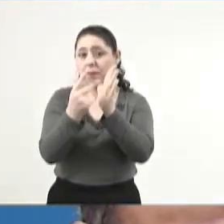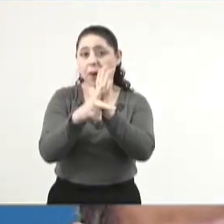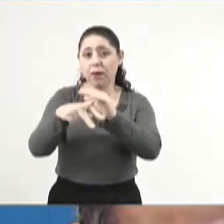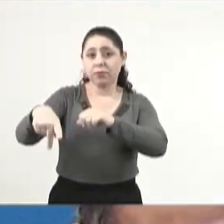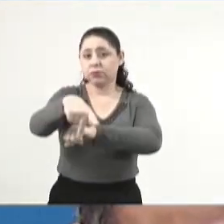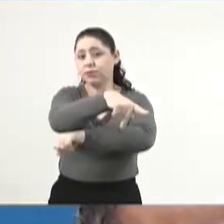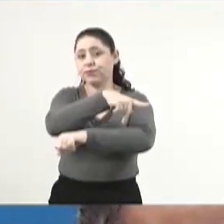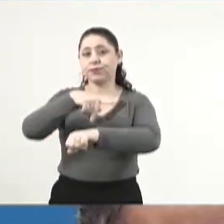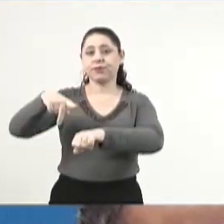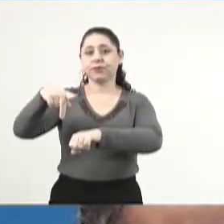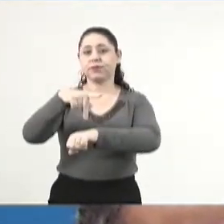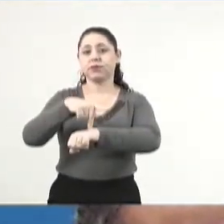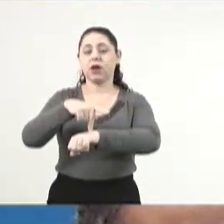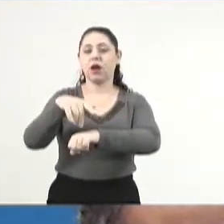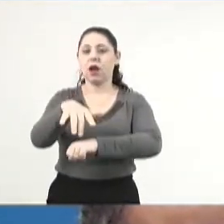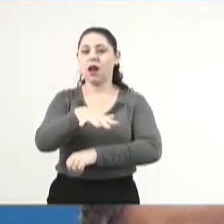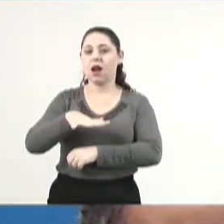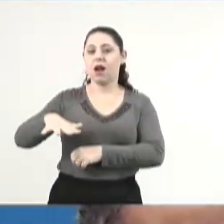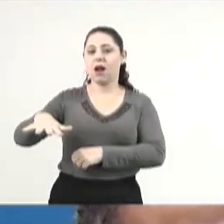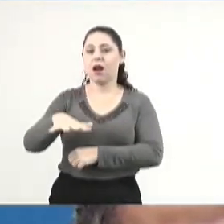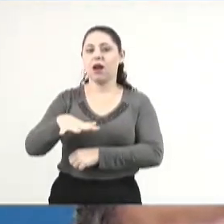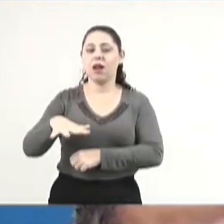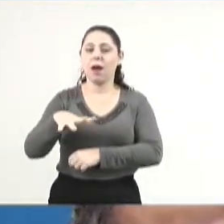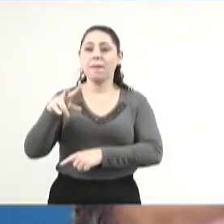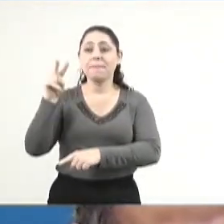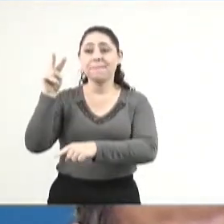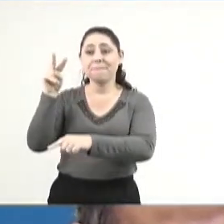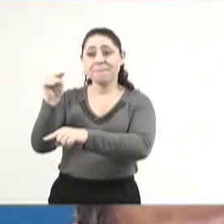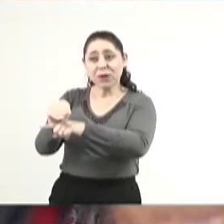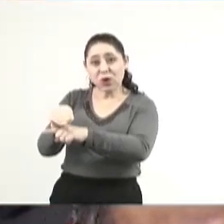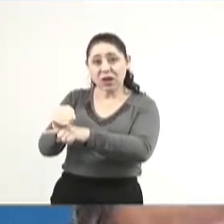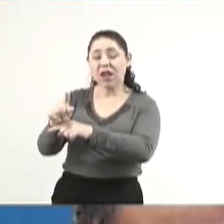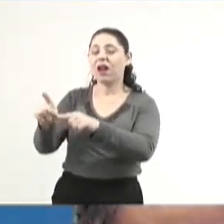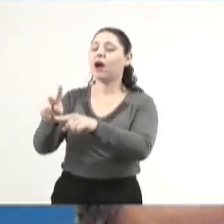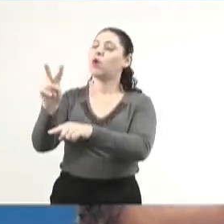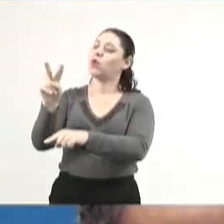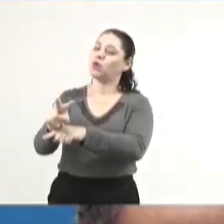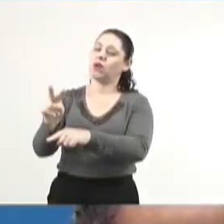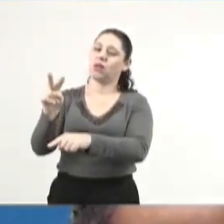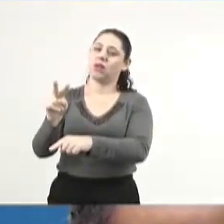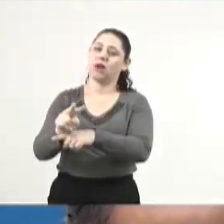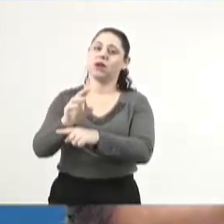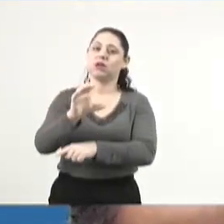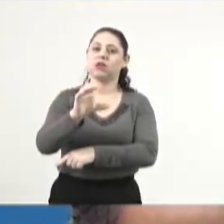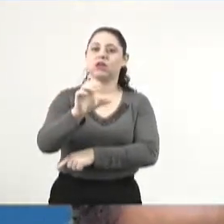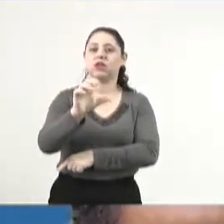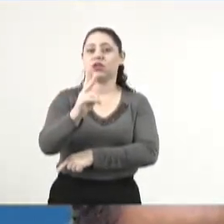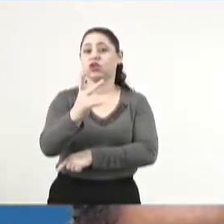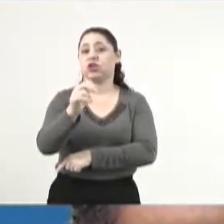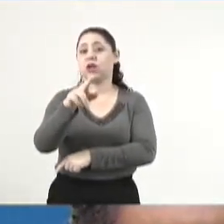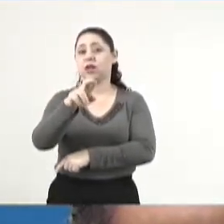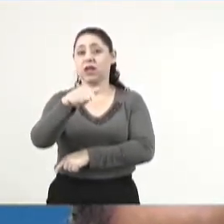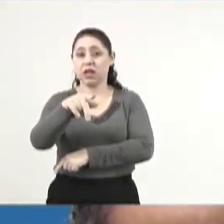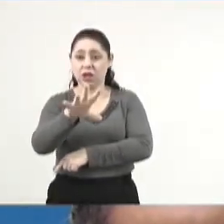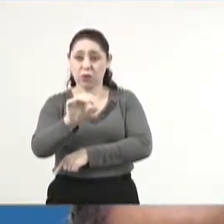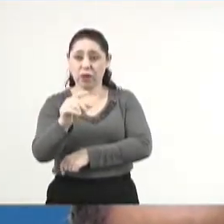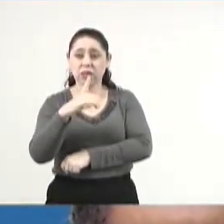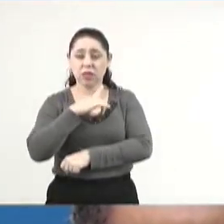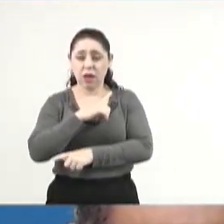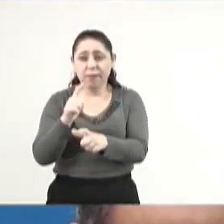parque aquela região para proteger o bioma chaquenho que ainda